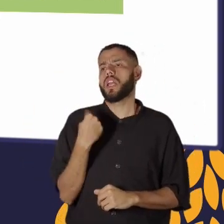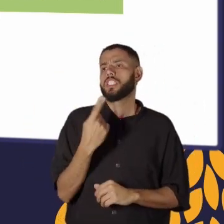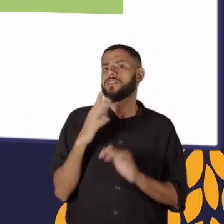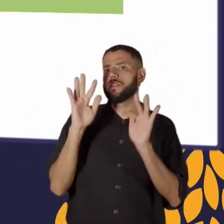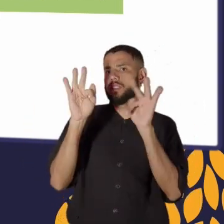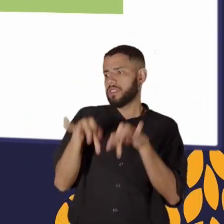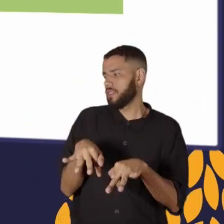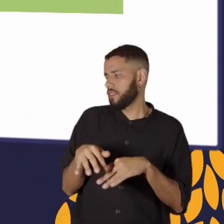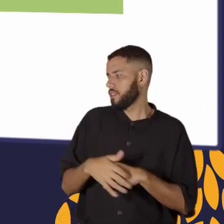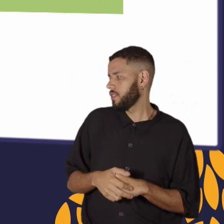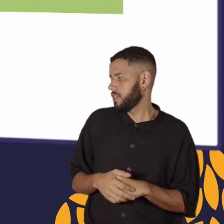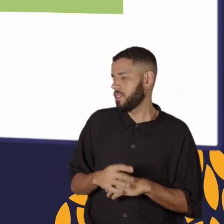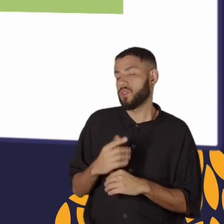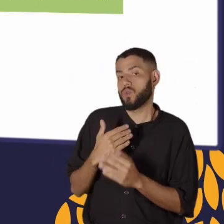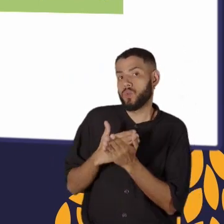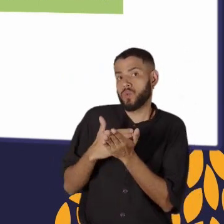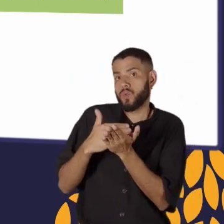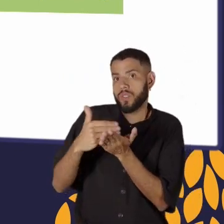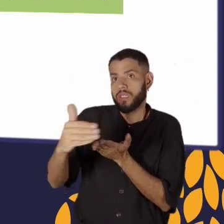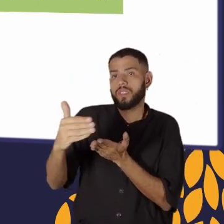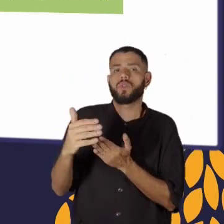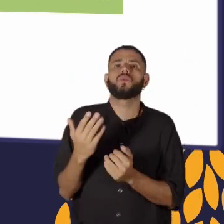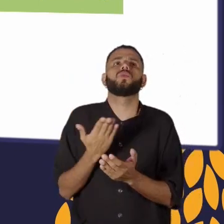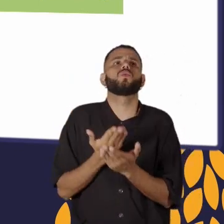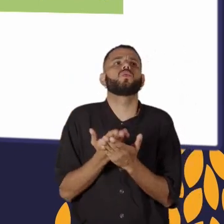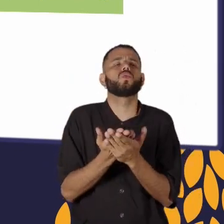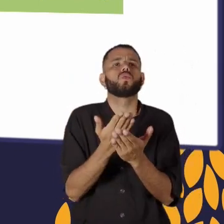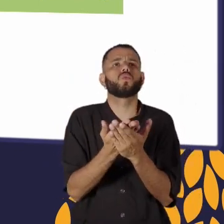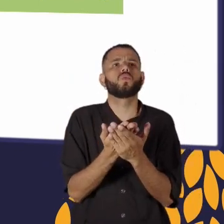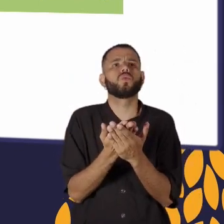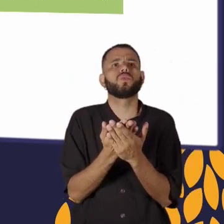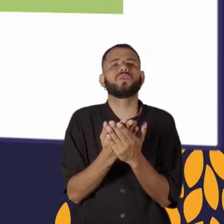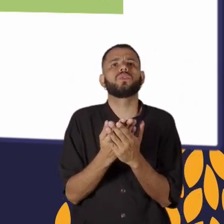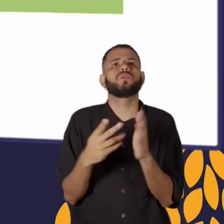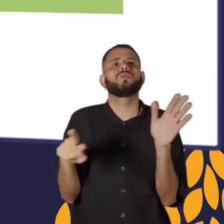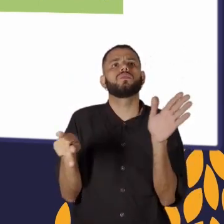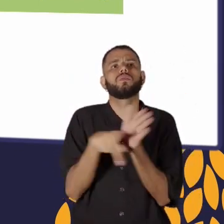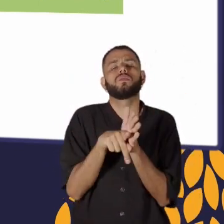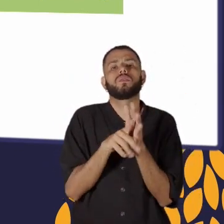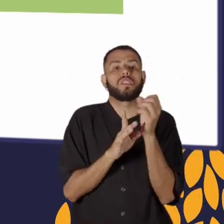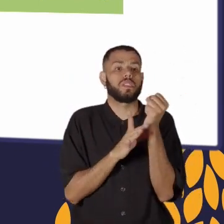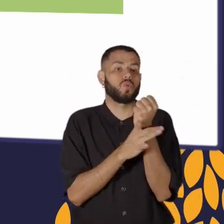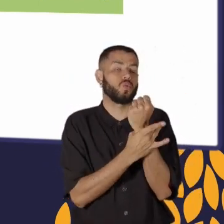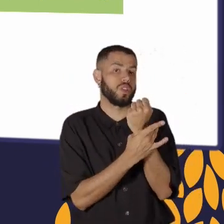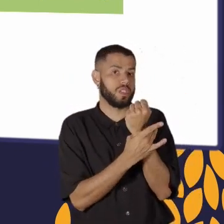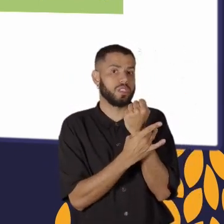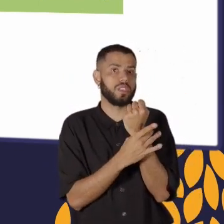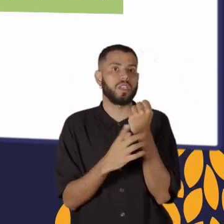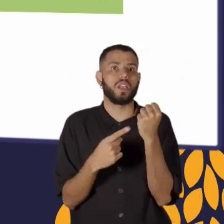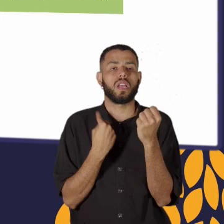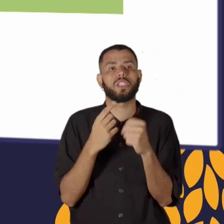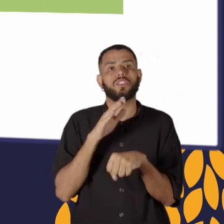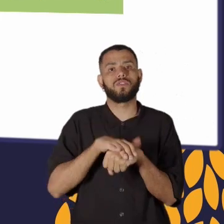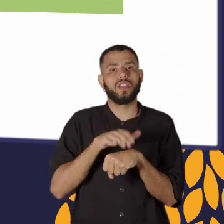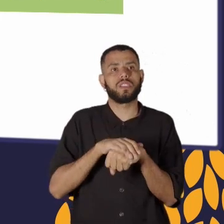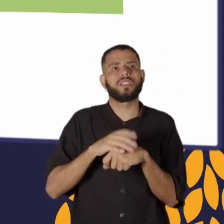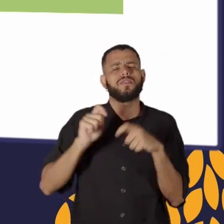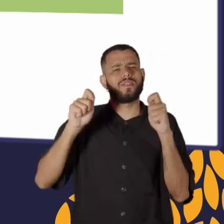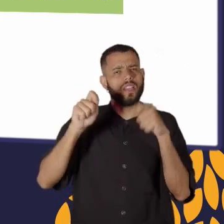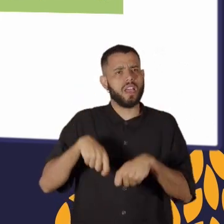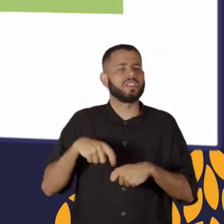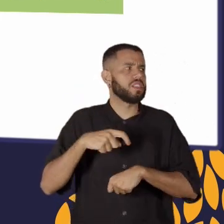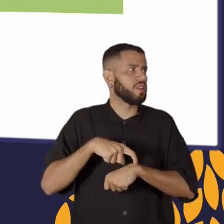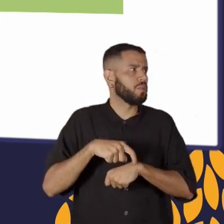etapa inicial, né, o estudo, a etapa de segurança que a gente fala, de segurança e eficácia a curto